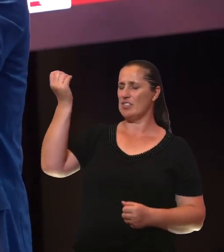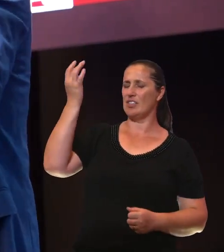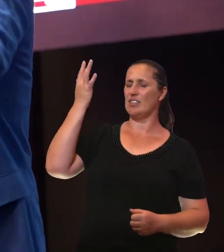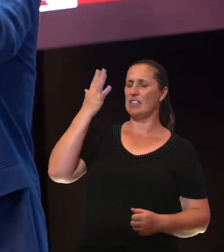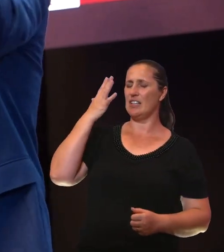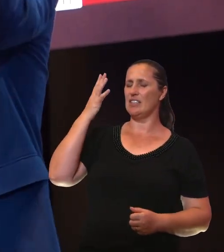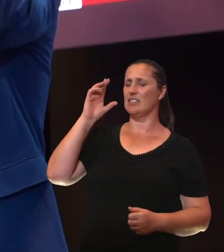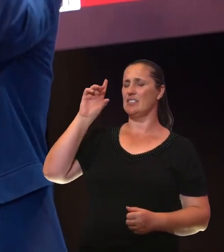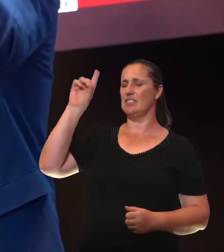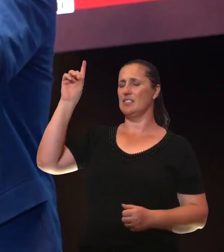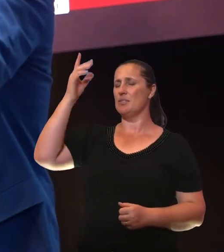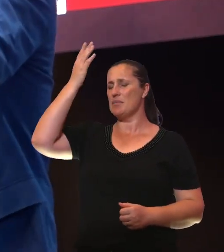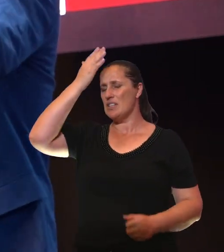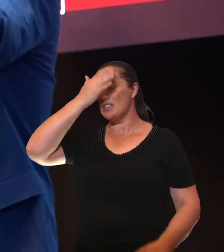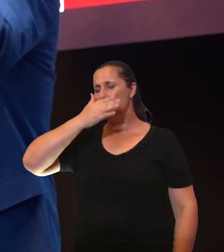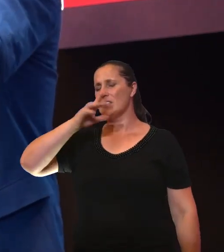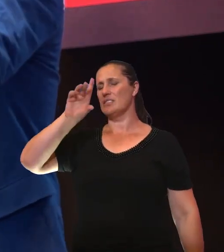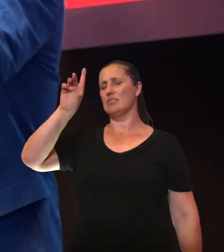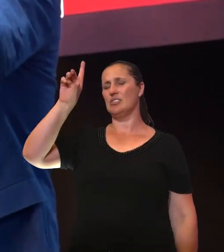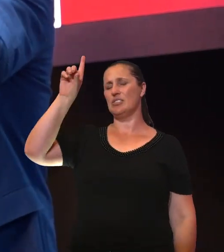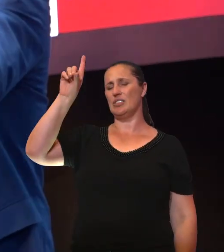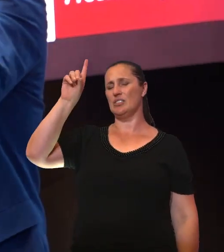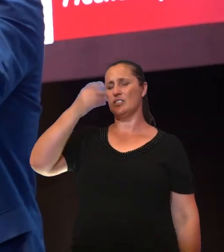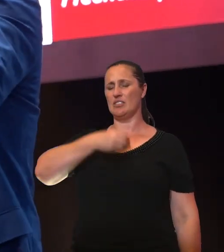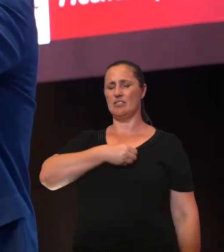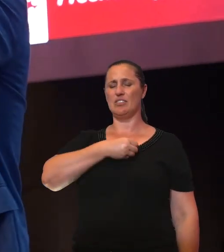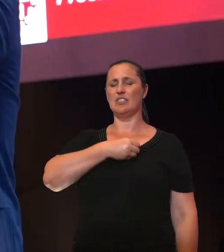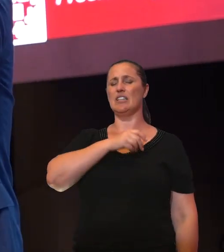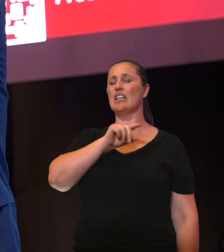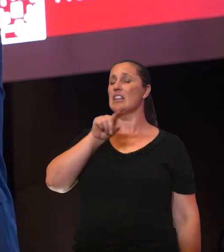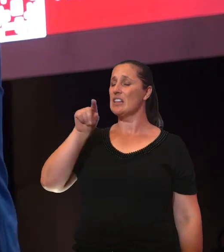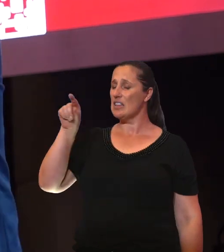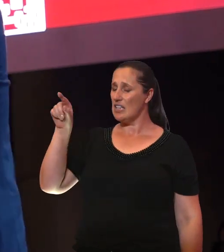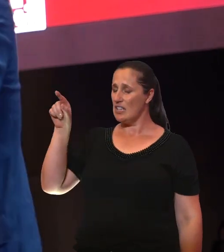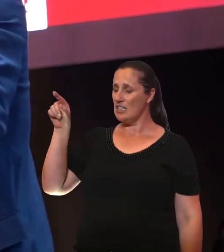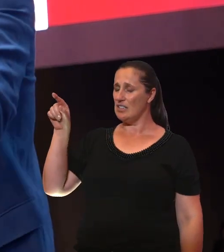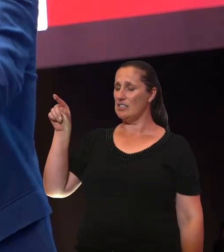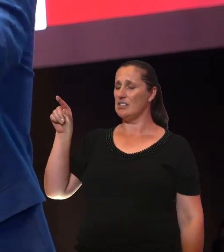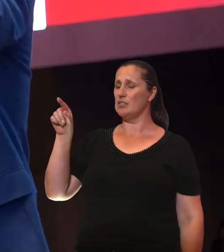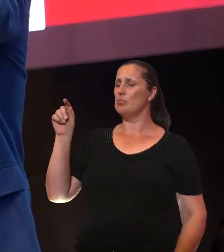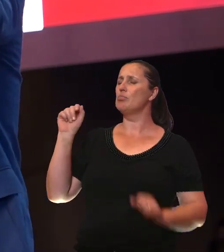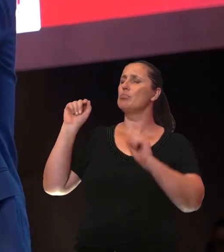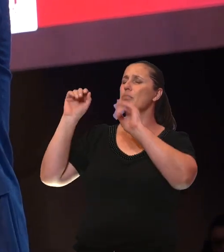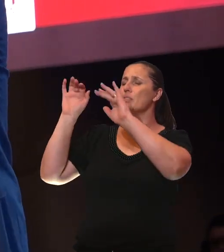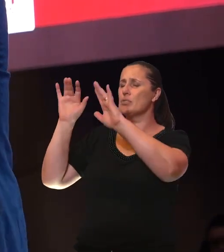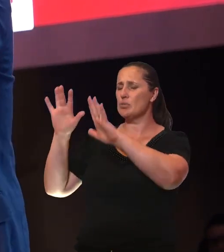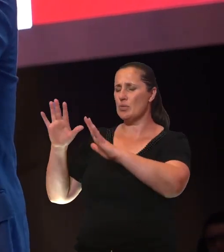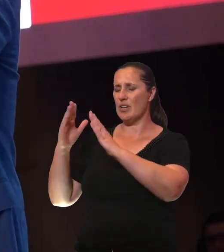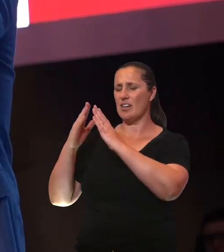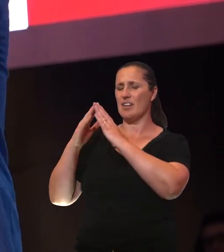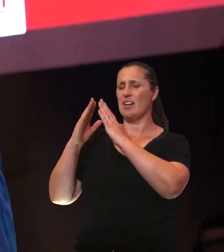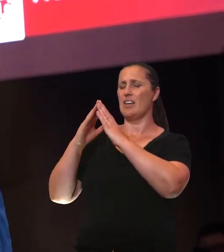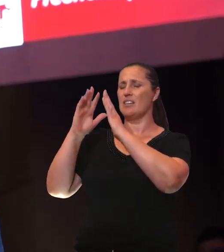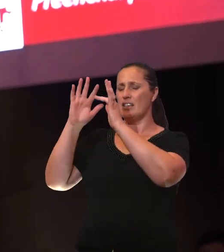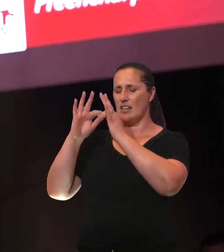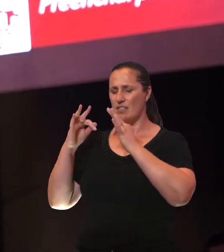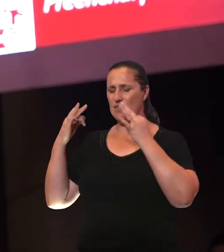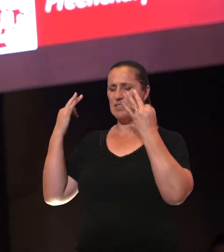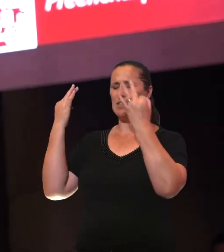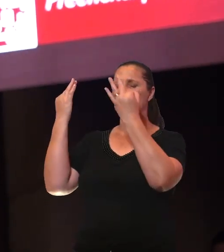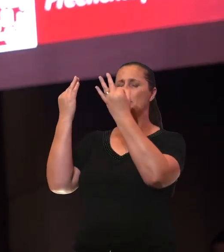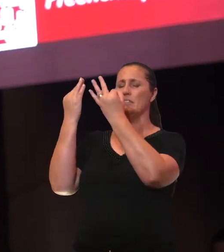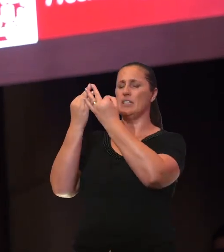de Deus, a presença de Deus na vida deles. Derrama favor, abençoa a casa, abençoa a